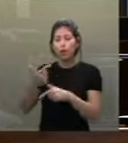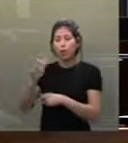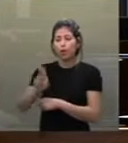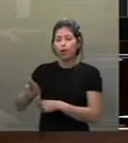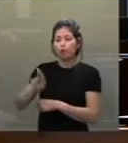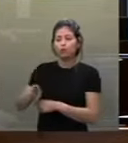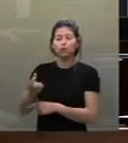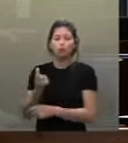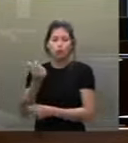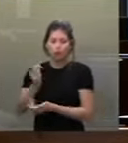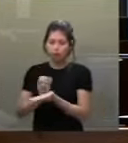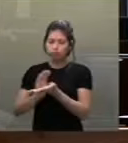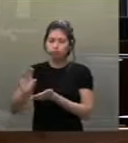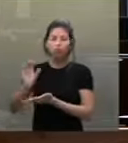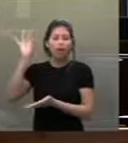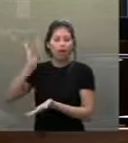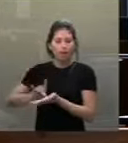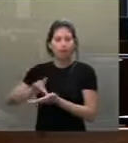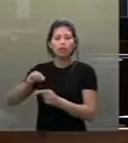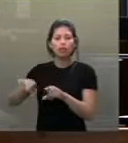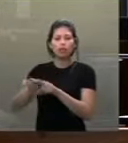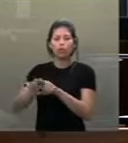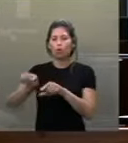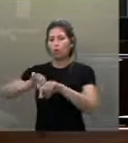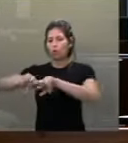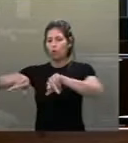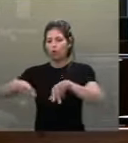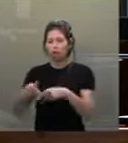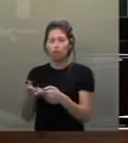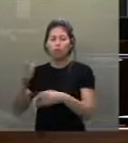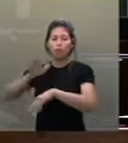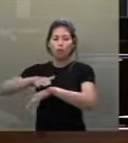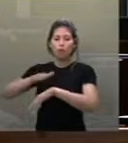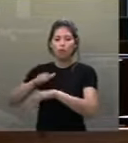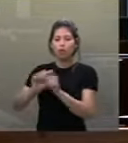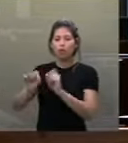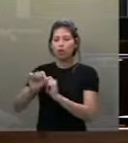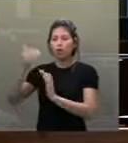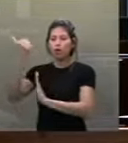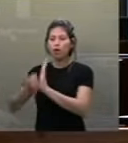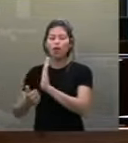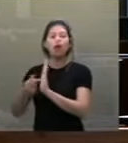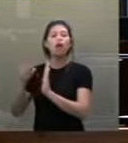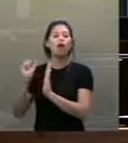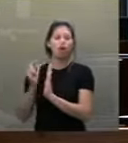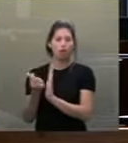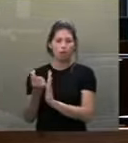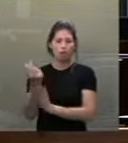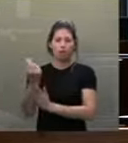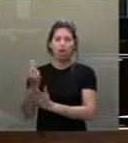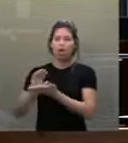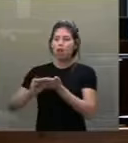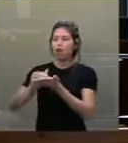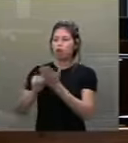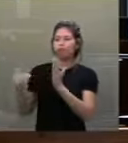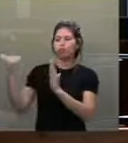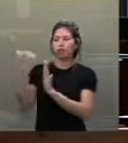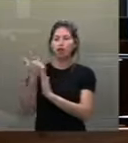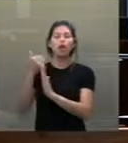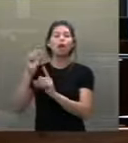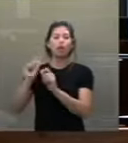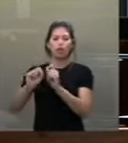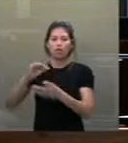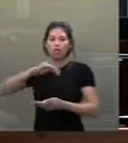do valor em favor da estabilização, em momentos em que o preço de referência é maior do que o limite superior da